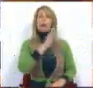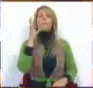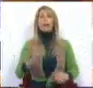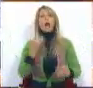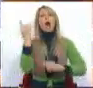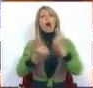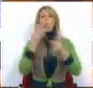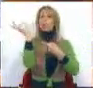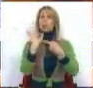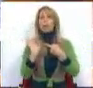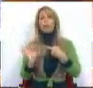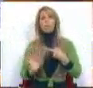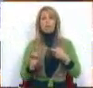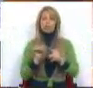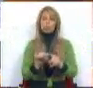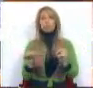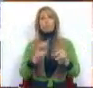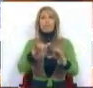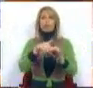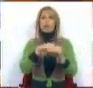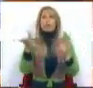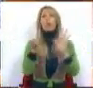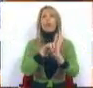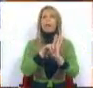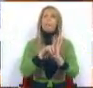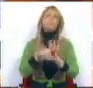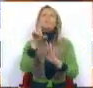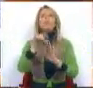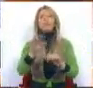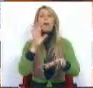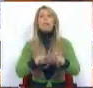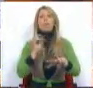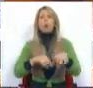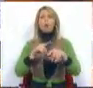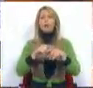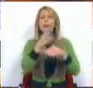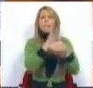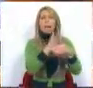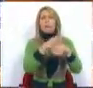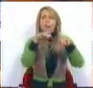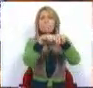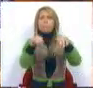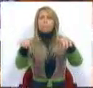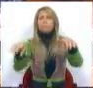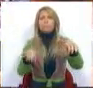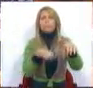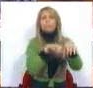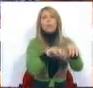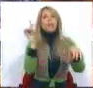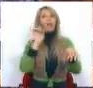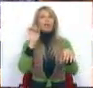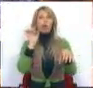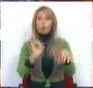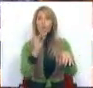dos elementos dessa lei. E, portanto, também sobre emparcelamento e valorização fundiária,